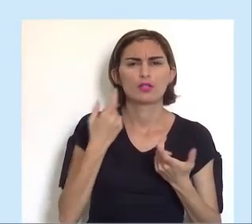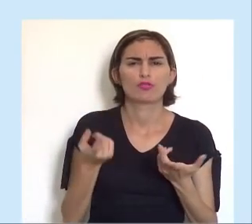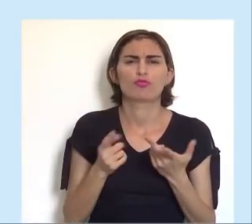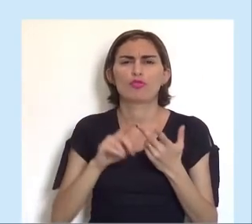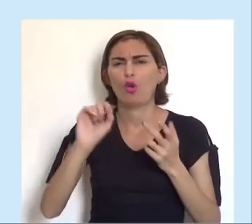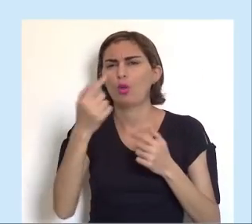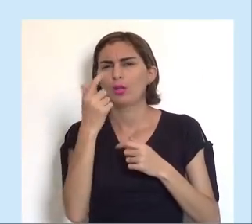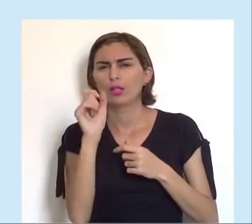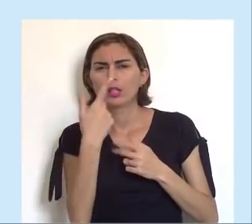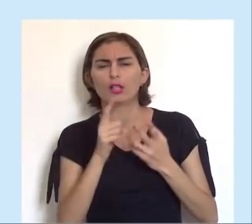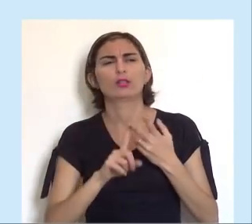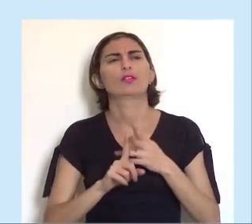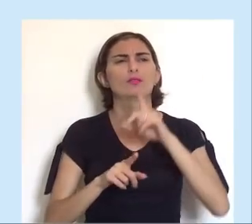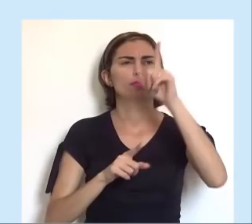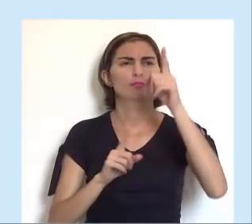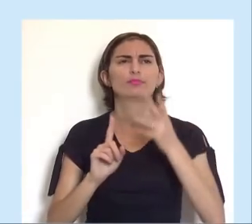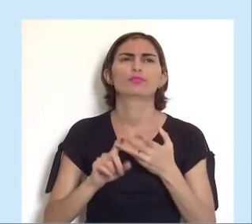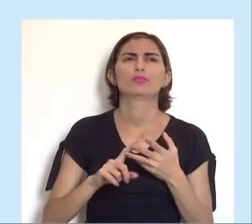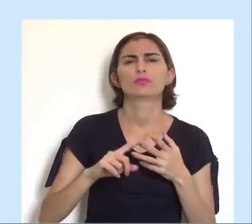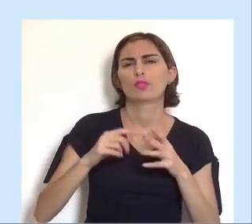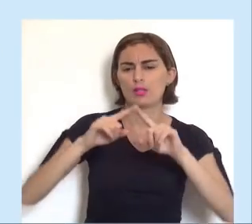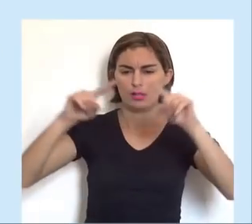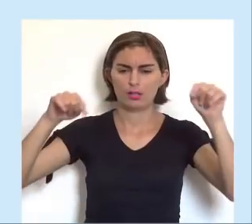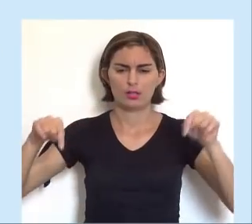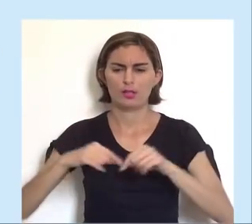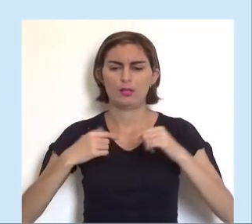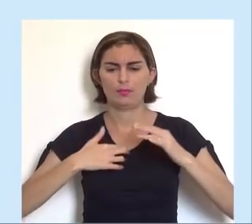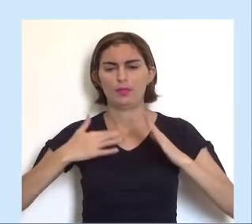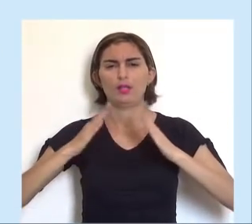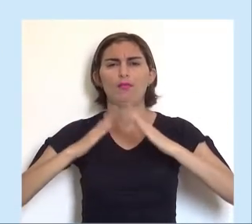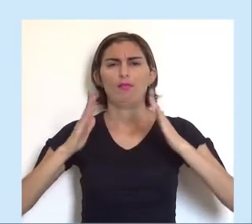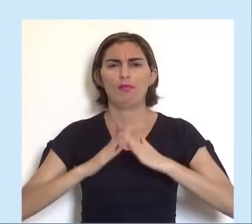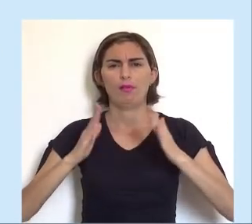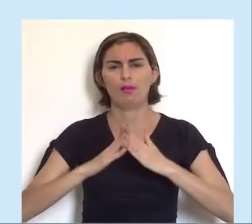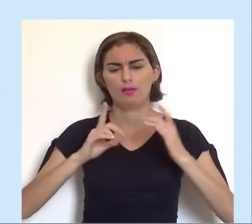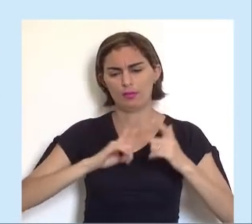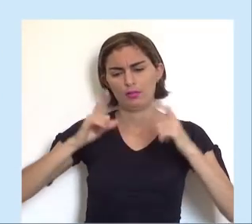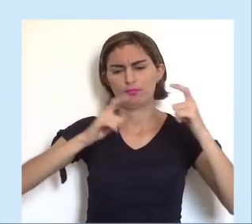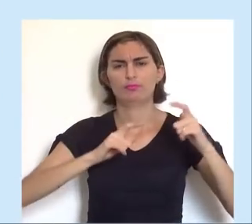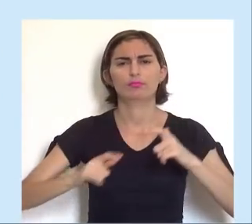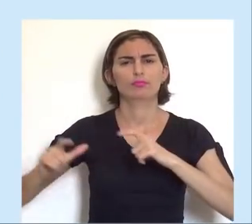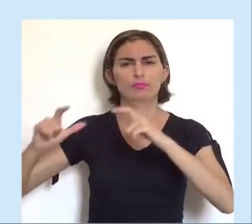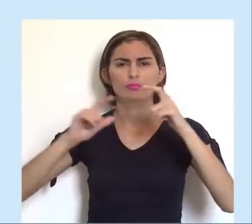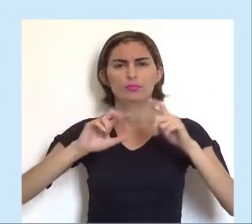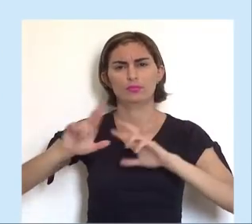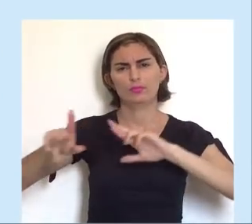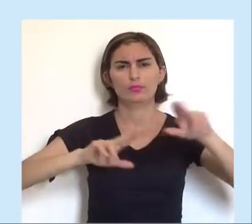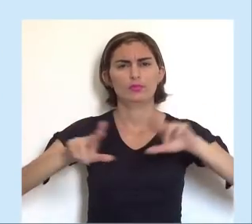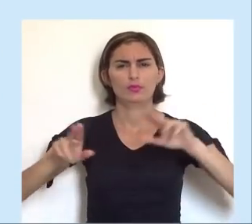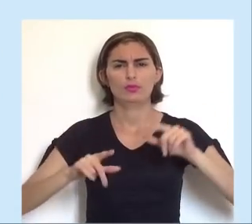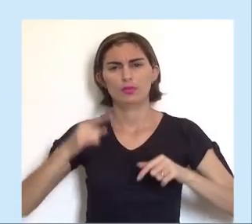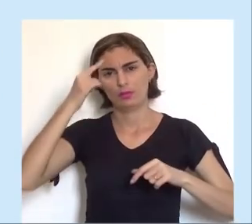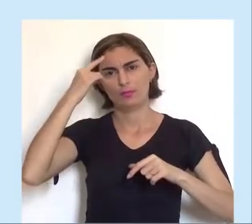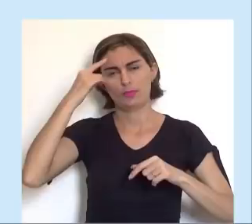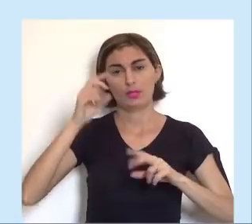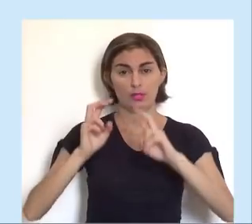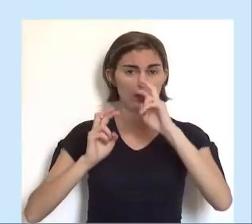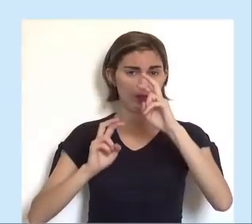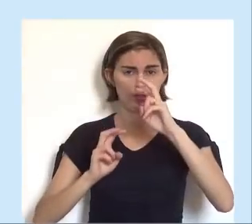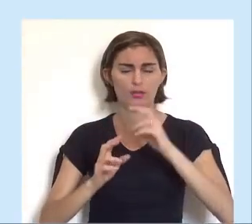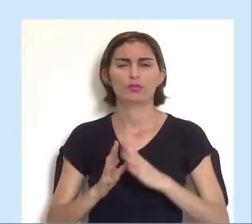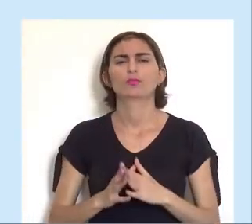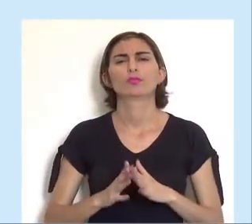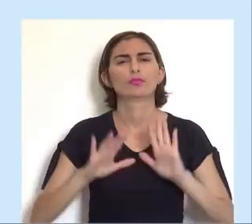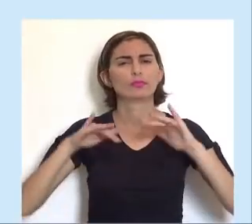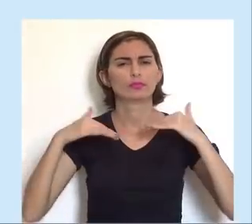Olinda, ou você pode pensar a sala da minha casa. Tem que ter os lugares, não é variados. Pense em 5.